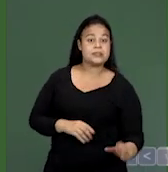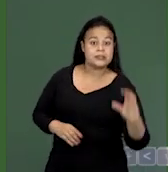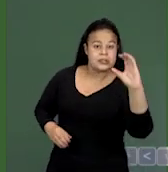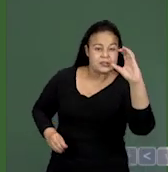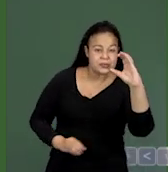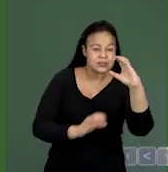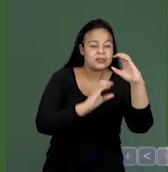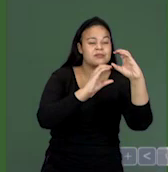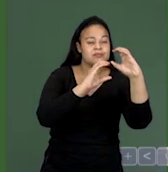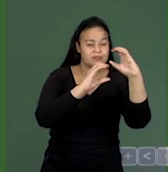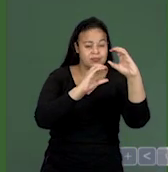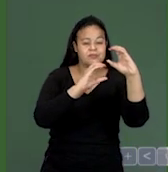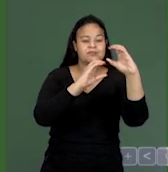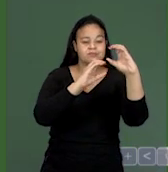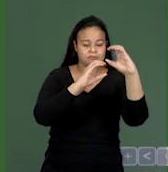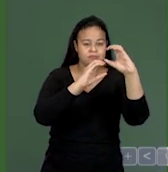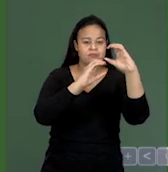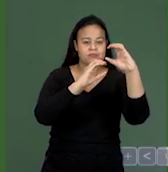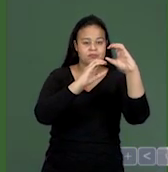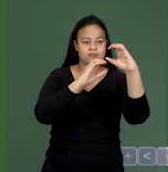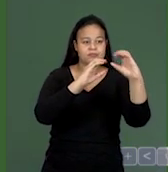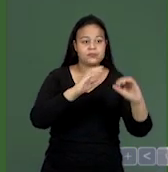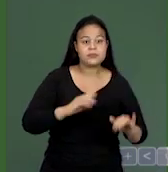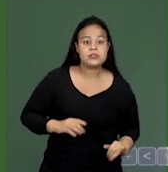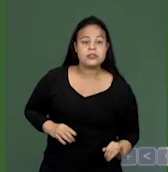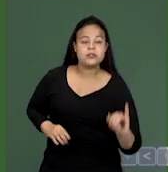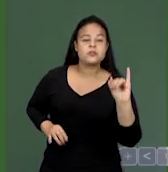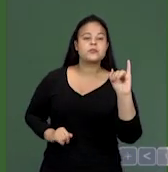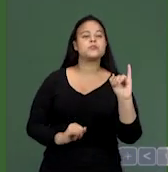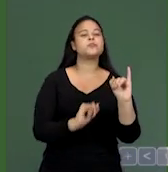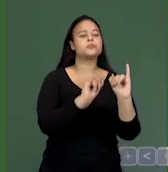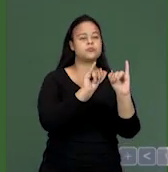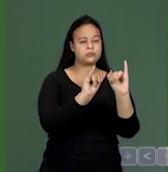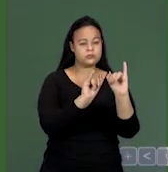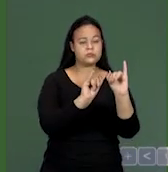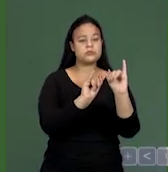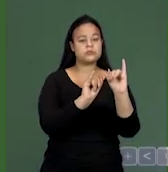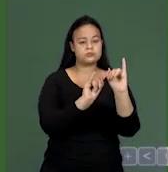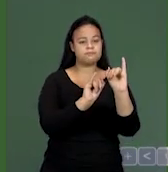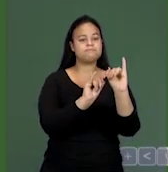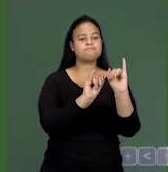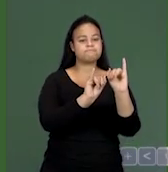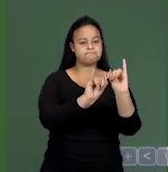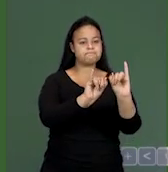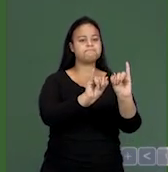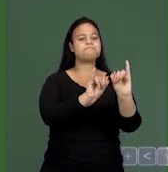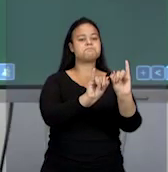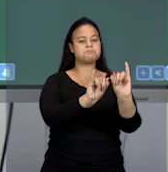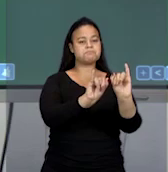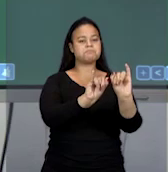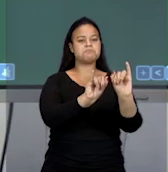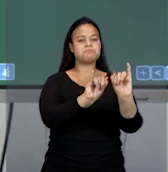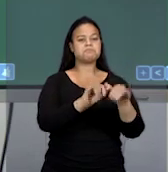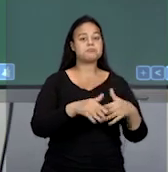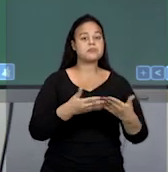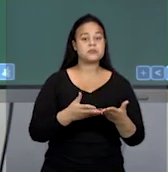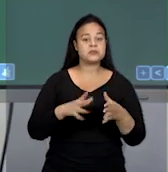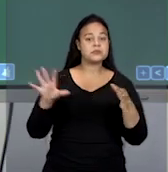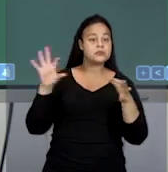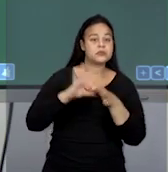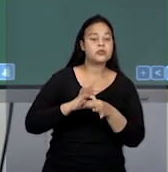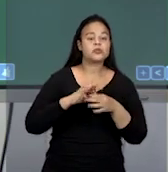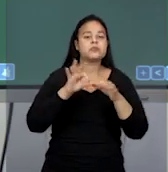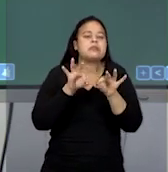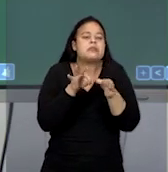Czão, Czinho. Izão, Izinho, com Izão, Izinho. Nesse caso ficou